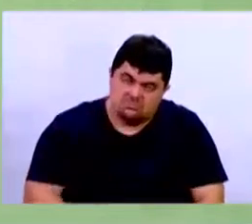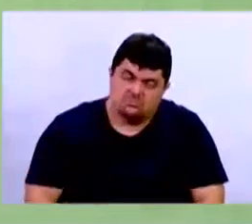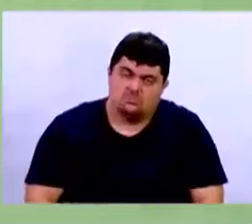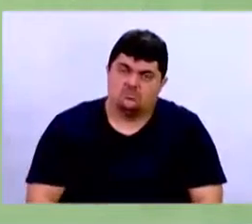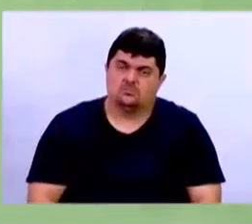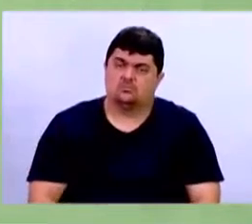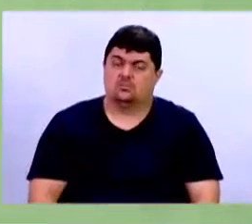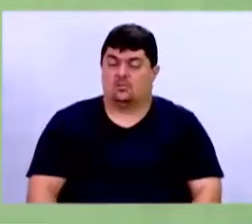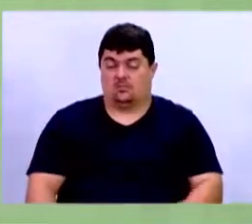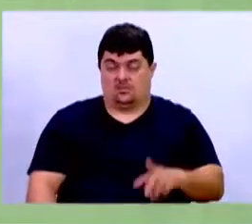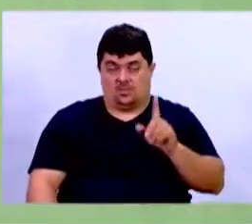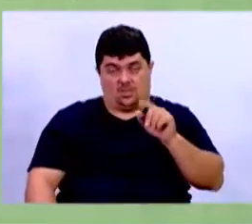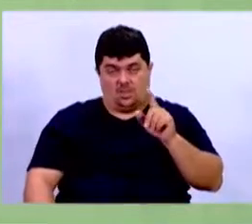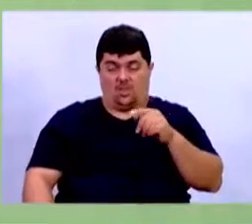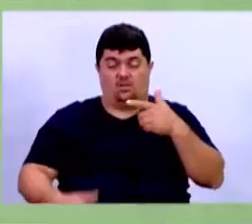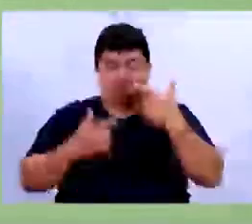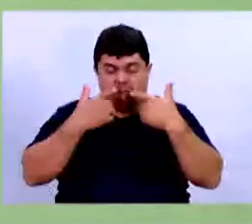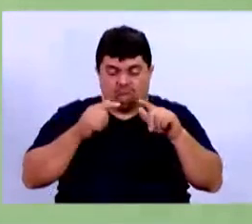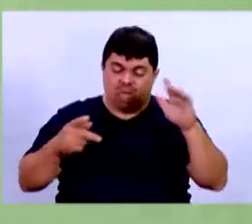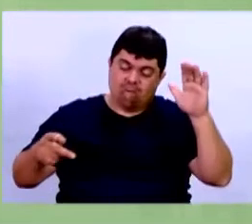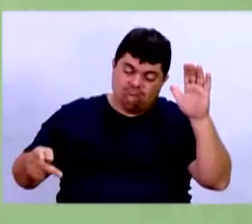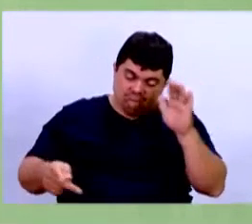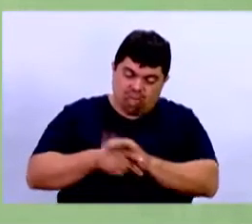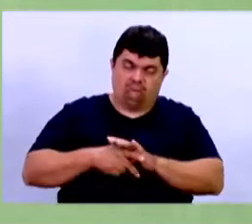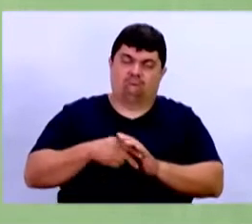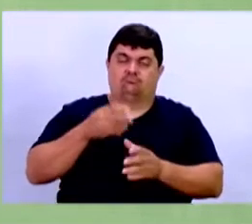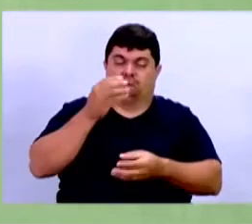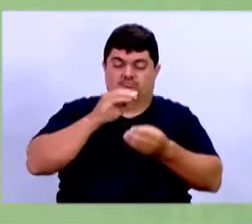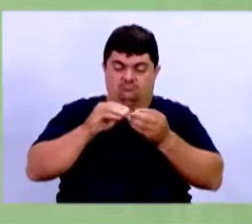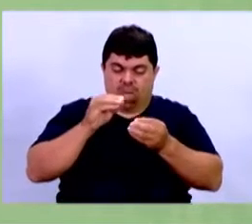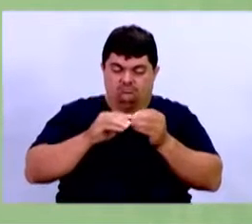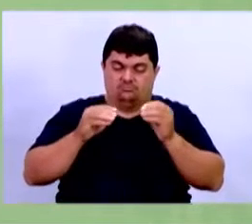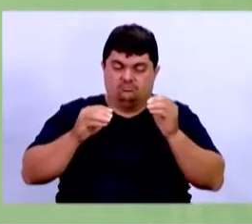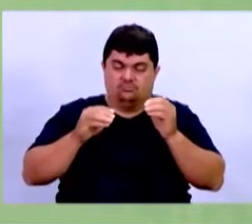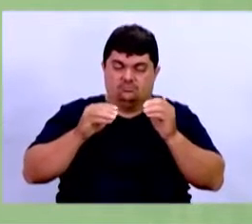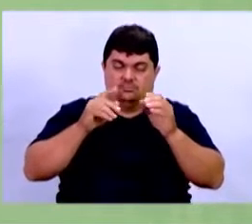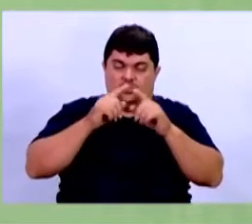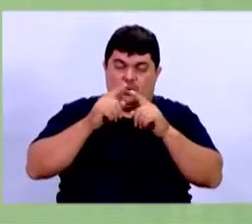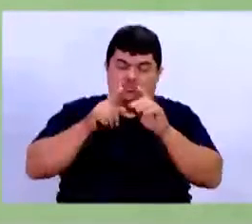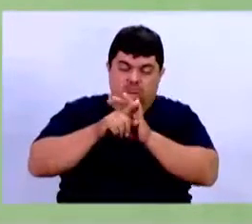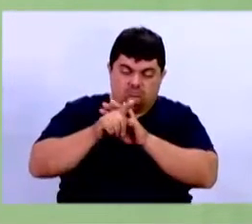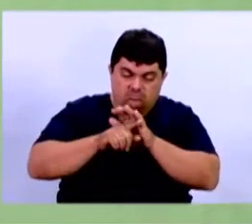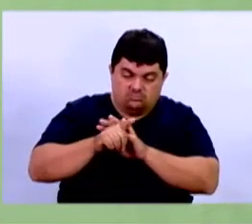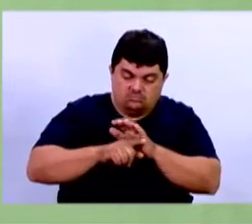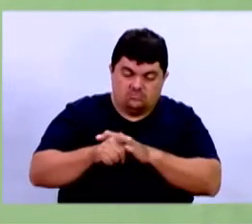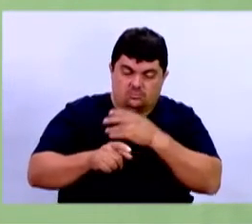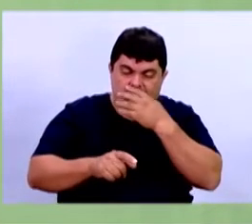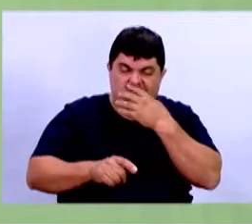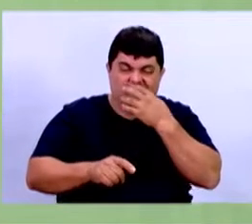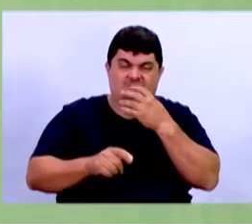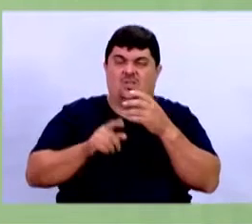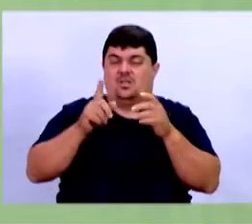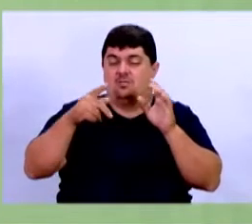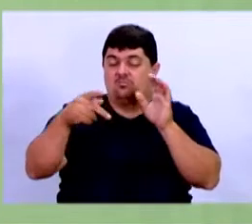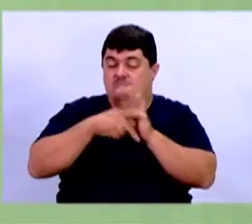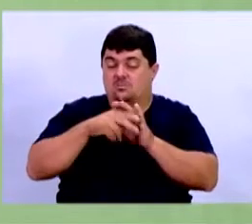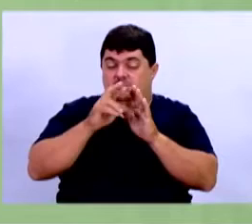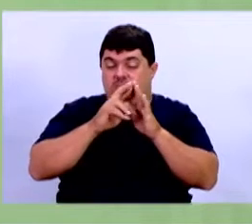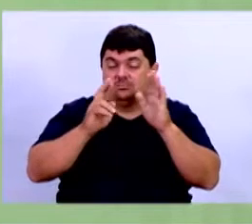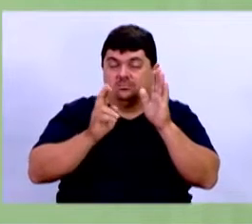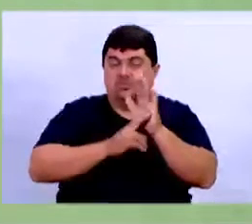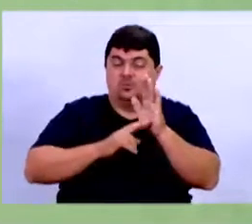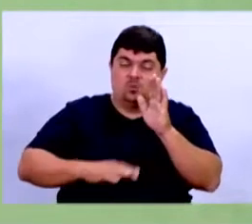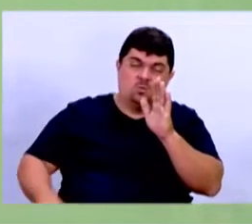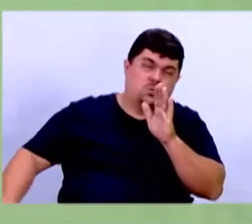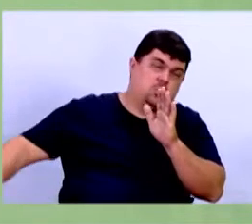O SQL nada mais é do que uma linguagem de consulta estruturada. Ela é uma linguagem padrão